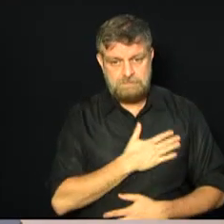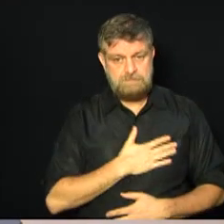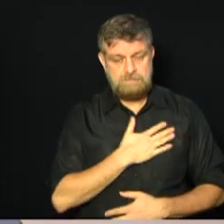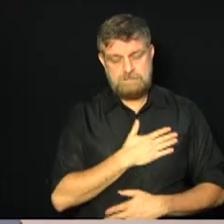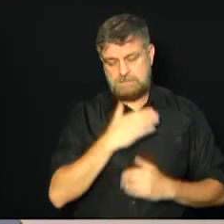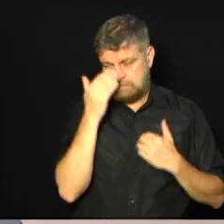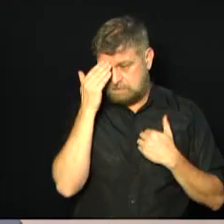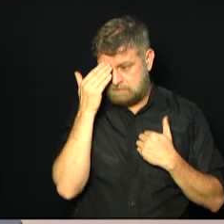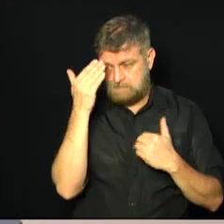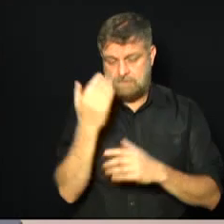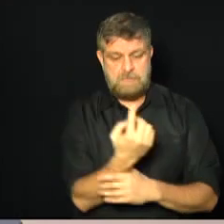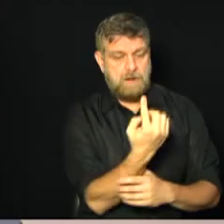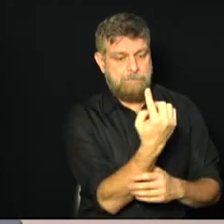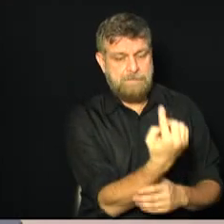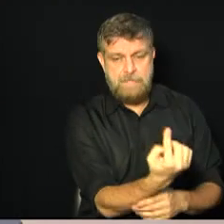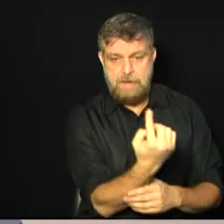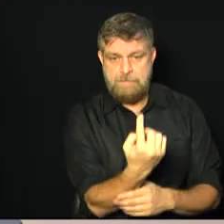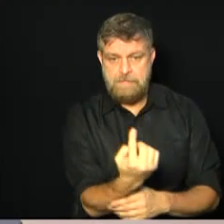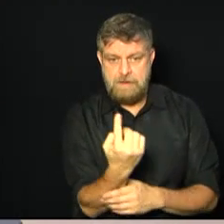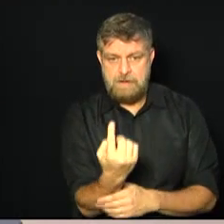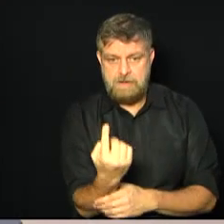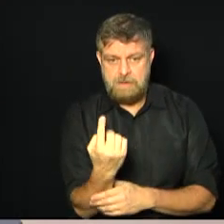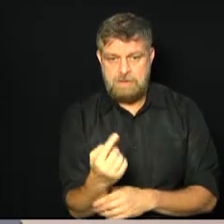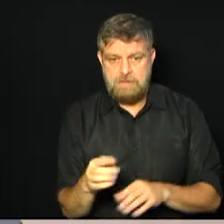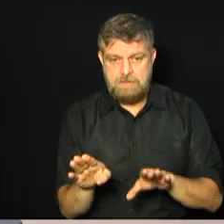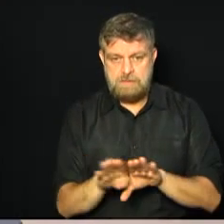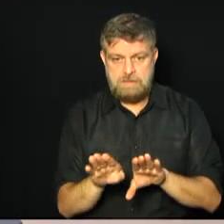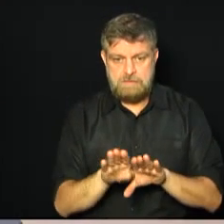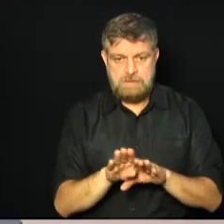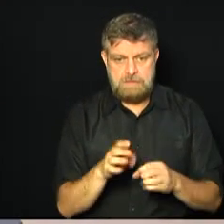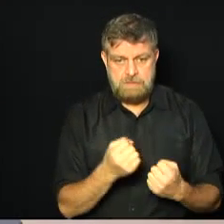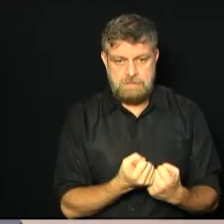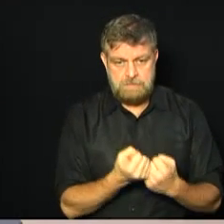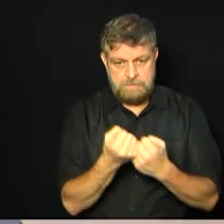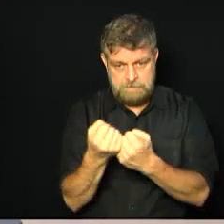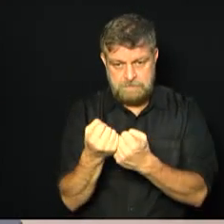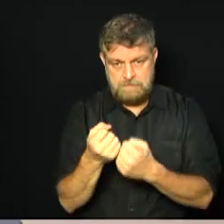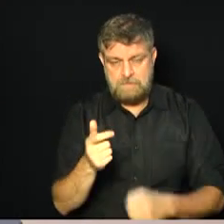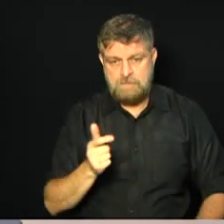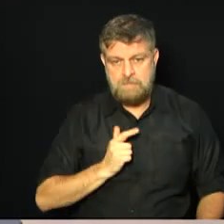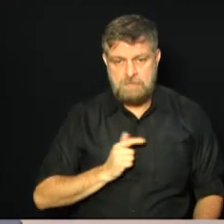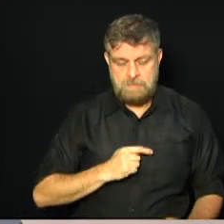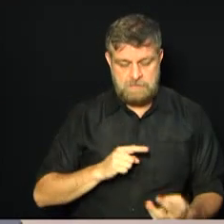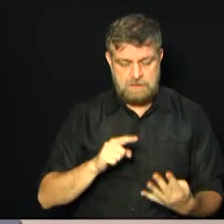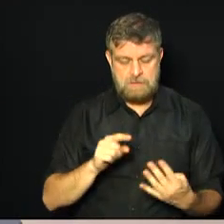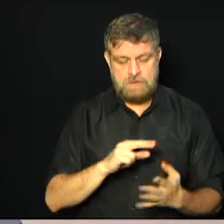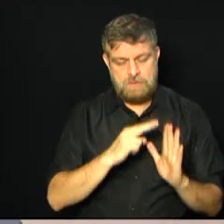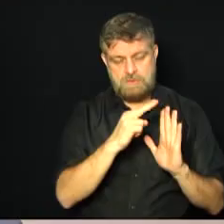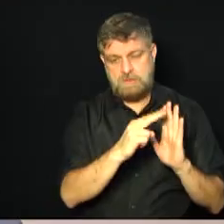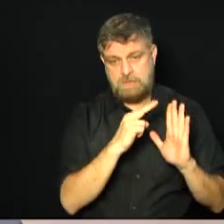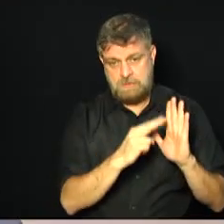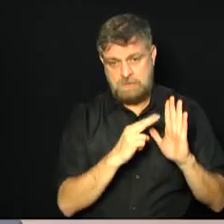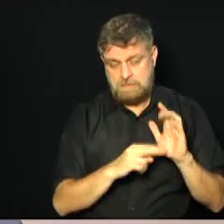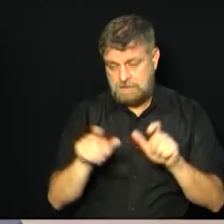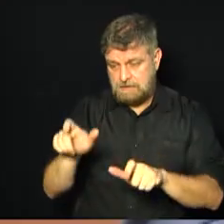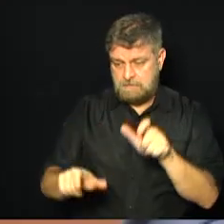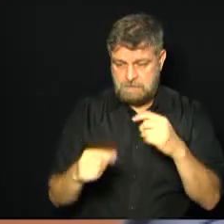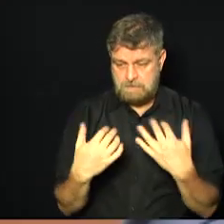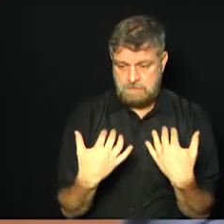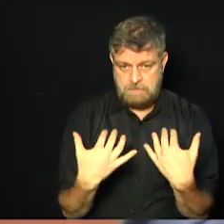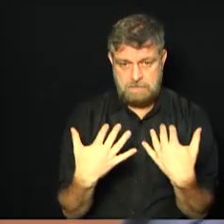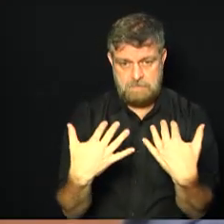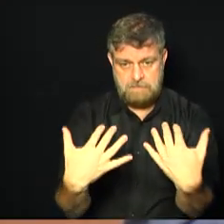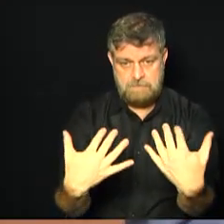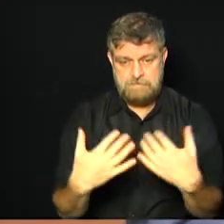a todos que participaram, ao Cristiano, ao doutor Leandro, à doutora Adriana, ao Regis e o público presente que está aqui com a gente